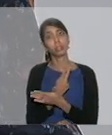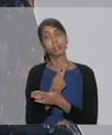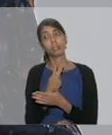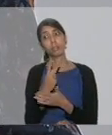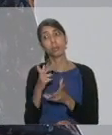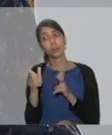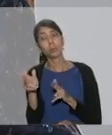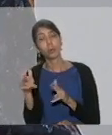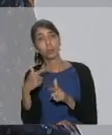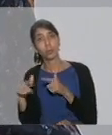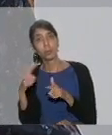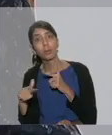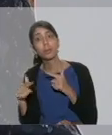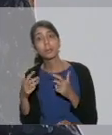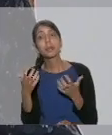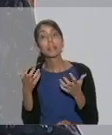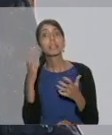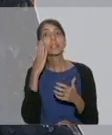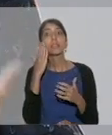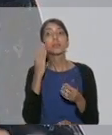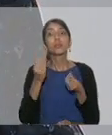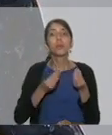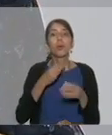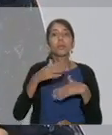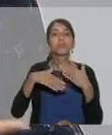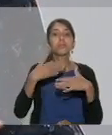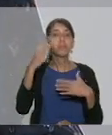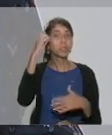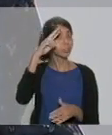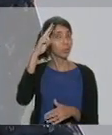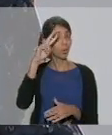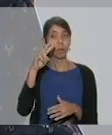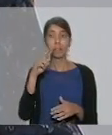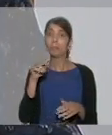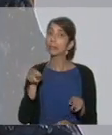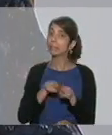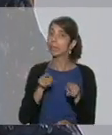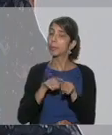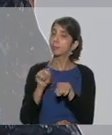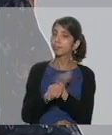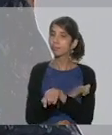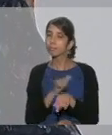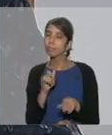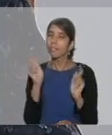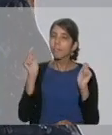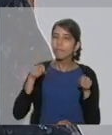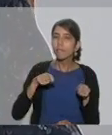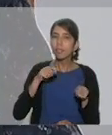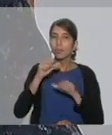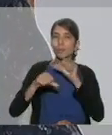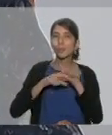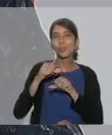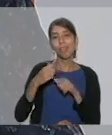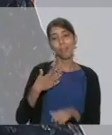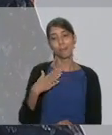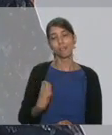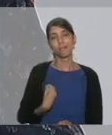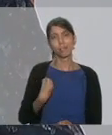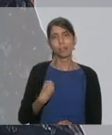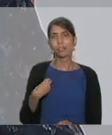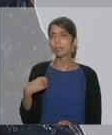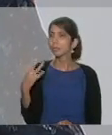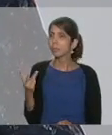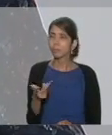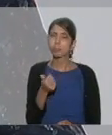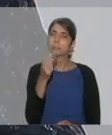por uma situação daquela e você quer saber como é o desenrolar da história para você pensar em novas possibilidades para você mesmo, né? Então, assim,